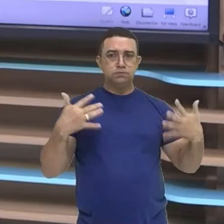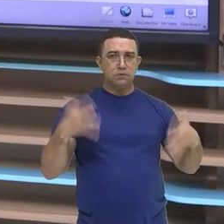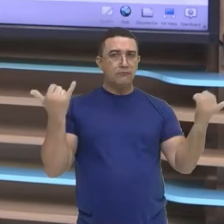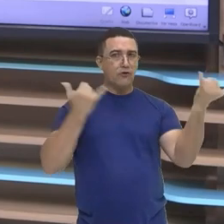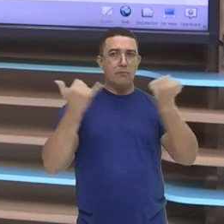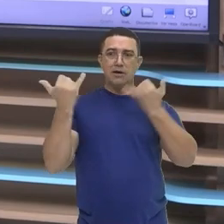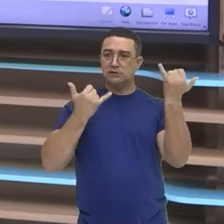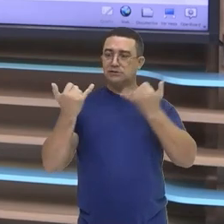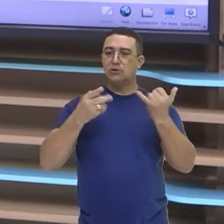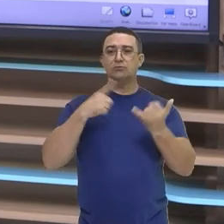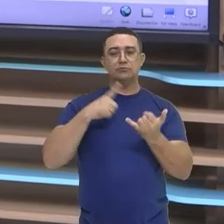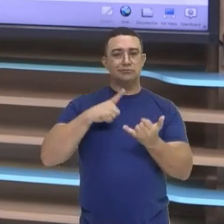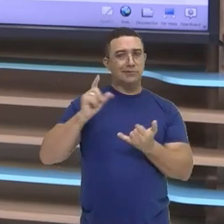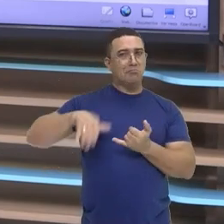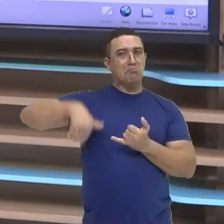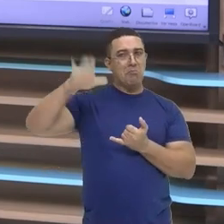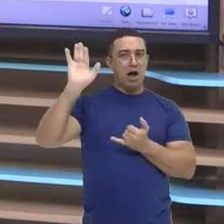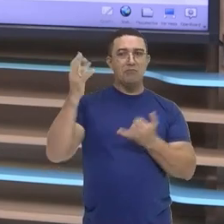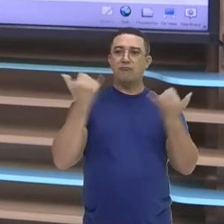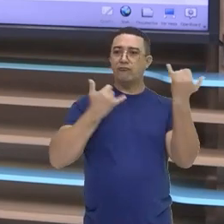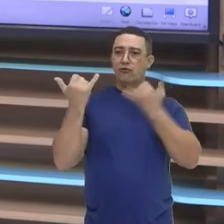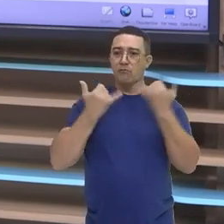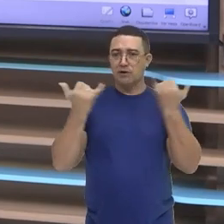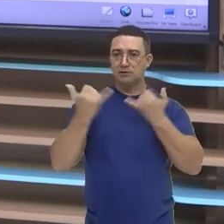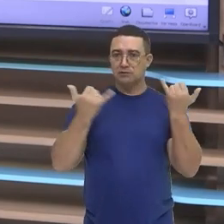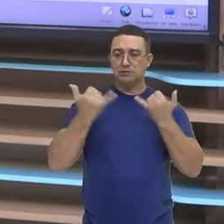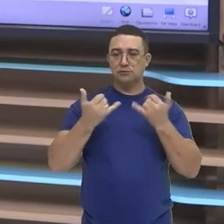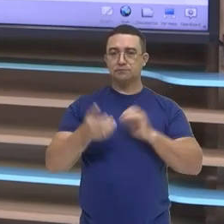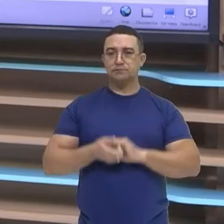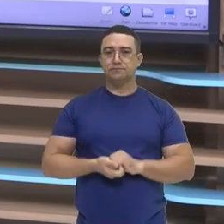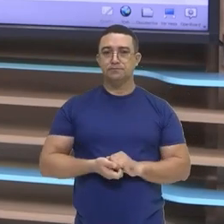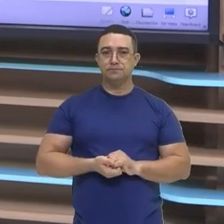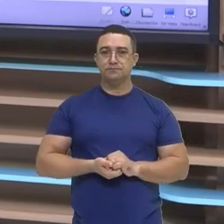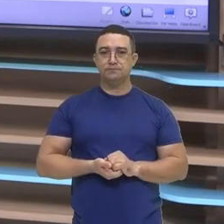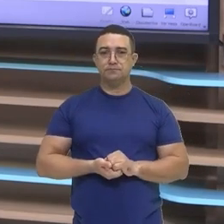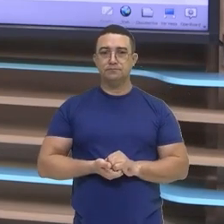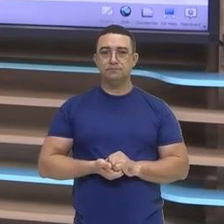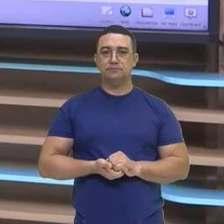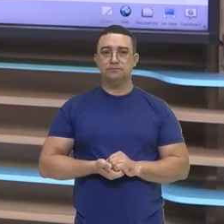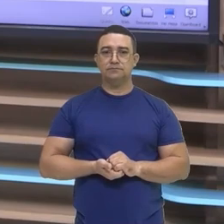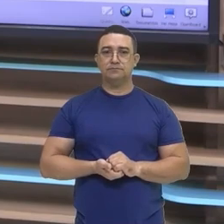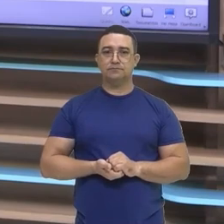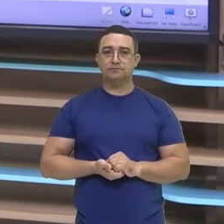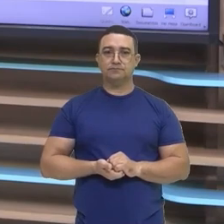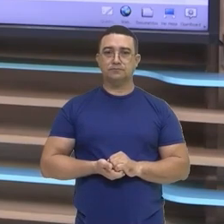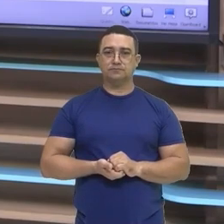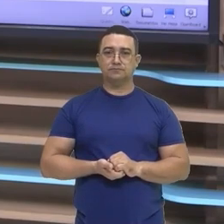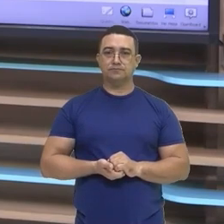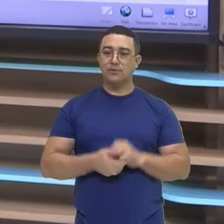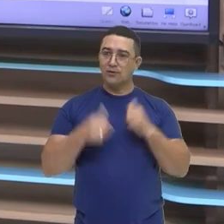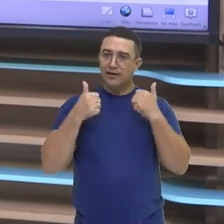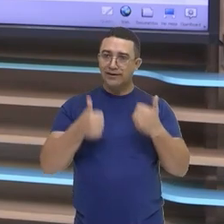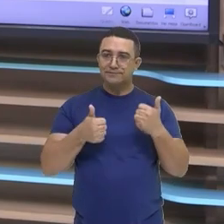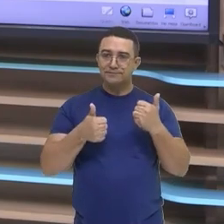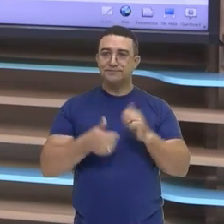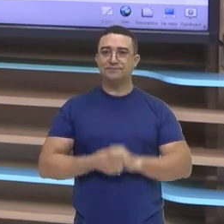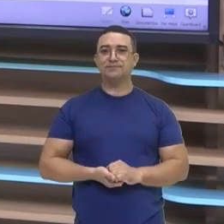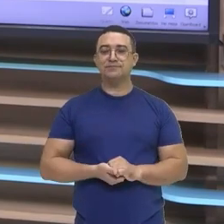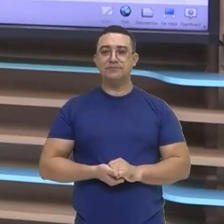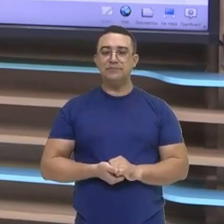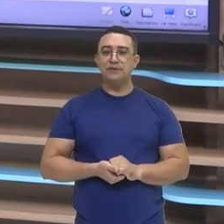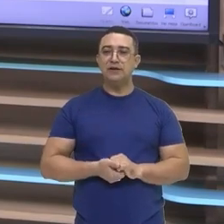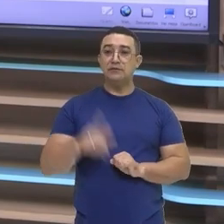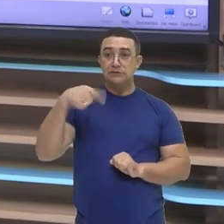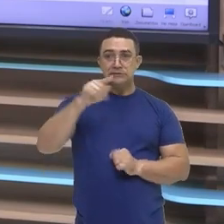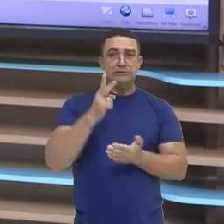ele já consegue ter mais informações do que nos gráficos que a gente viu anteriormente, tá bom? Então, sempre